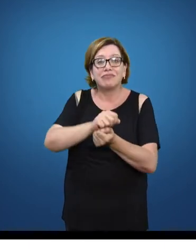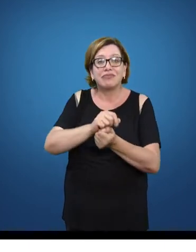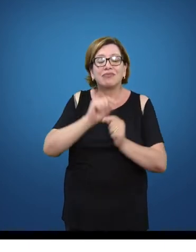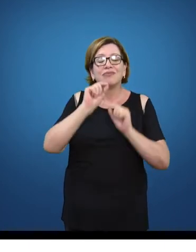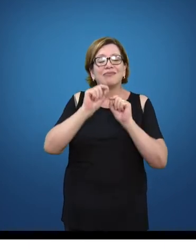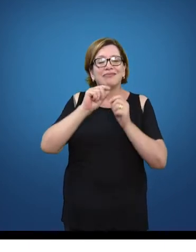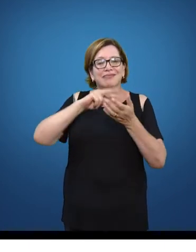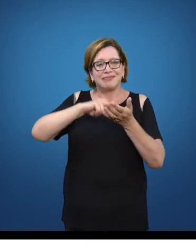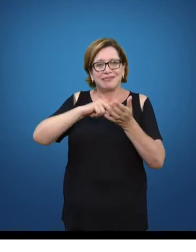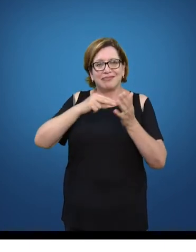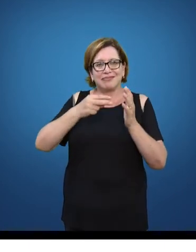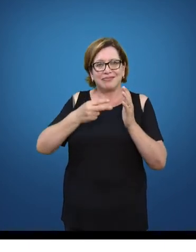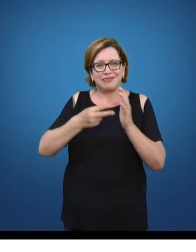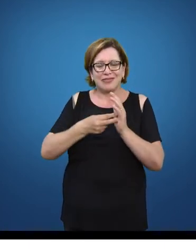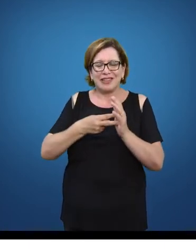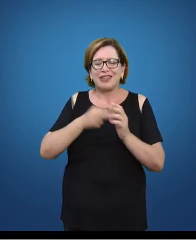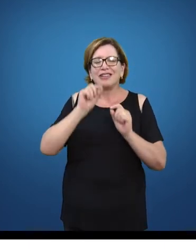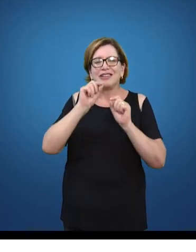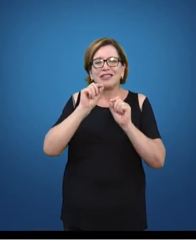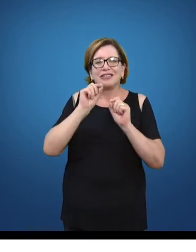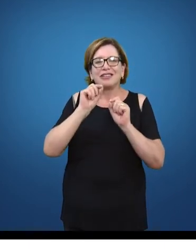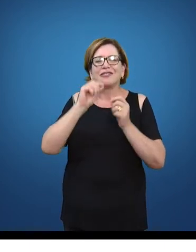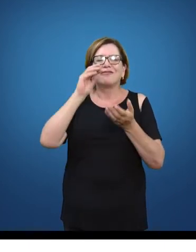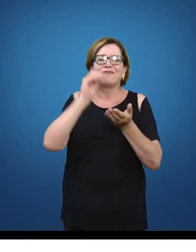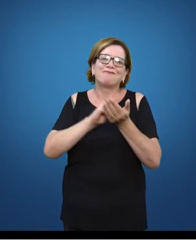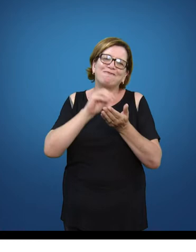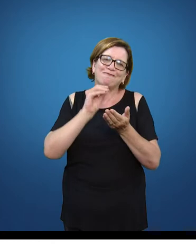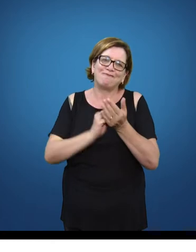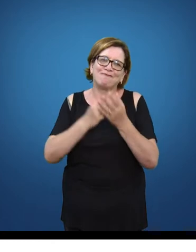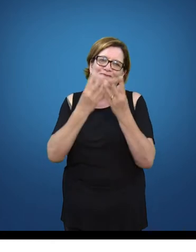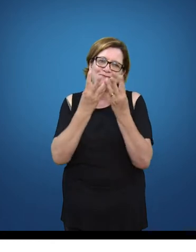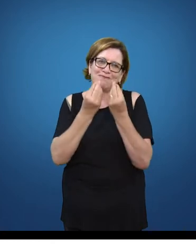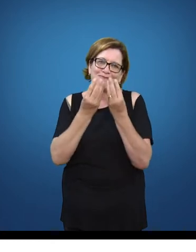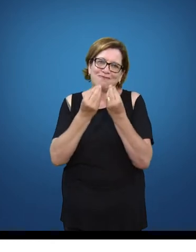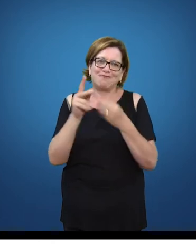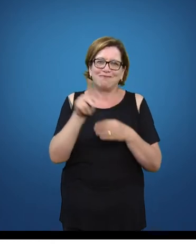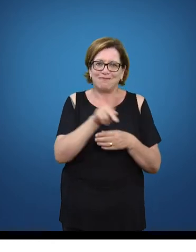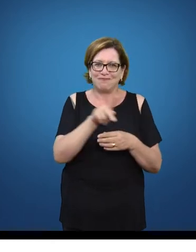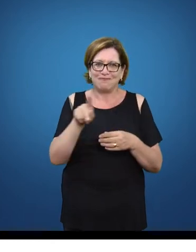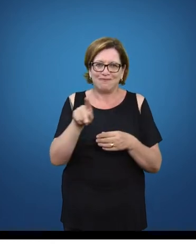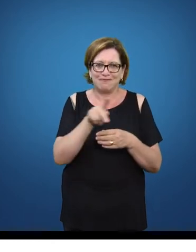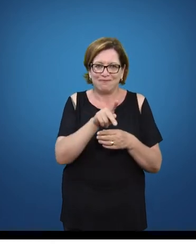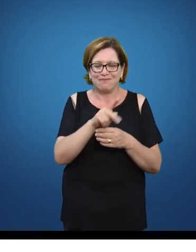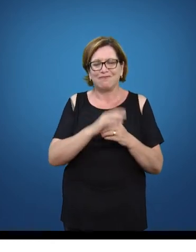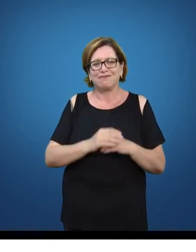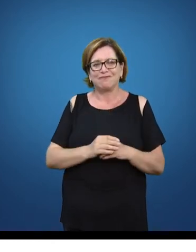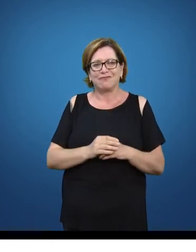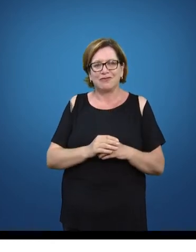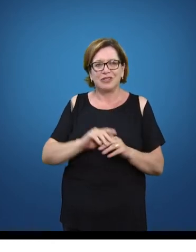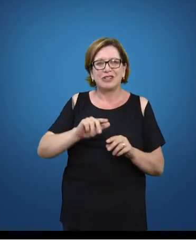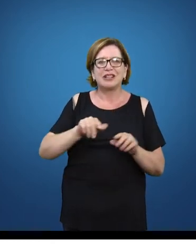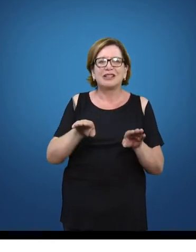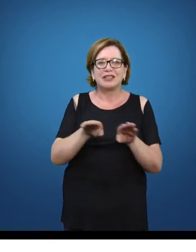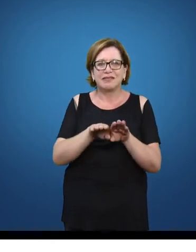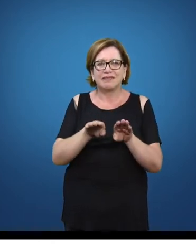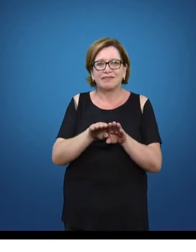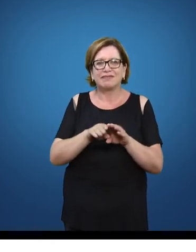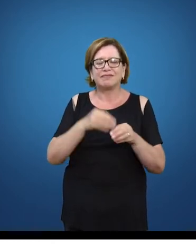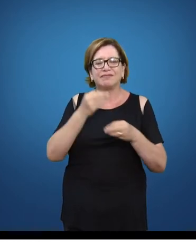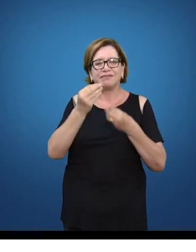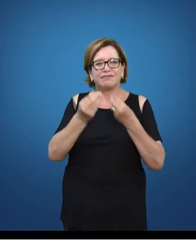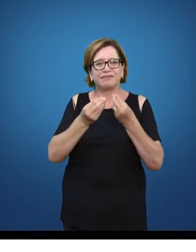seja há uma carência muito grande de falta de professores por outro lado também